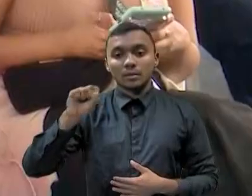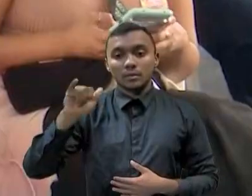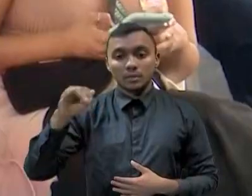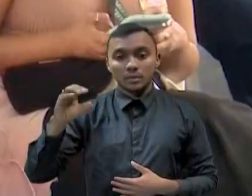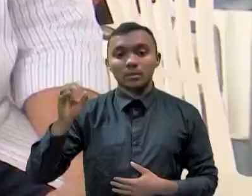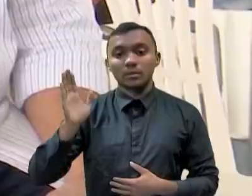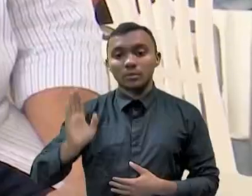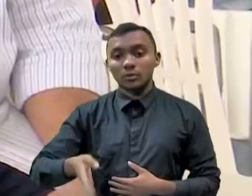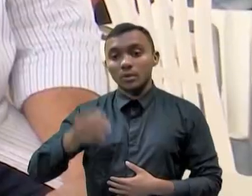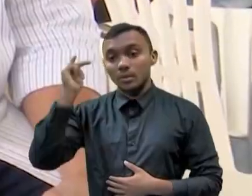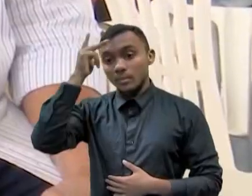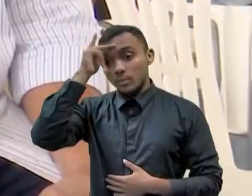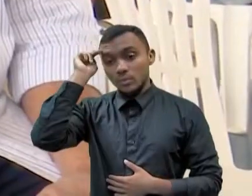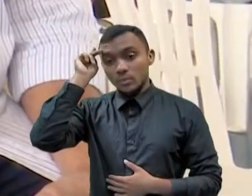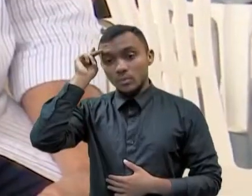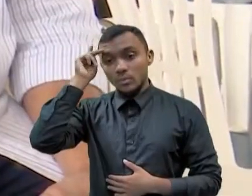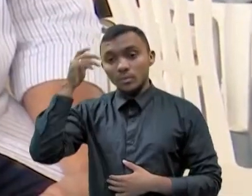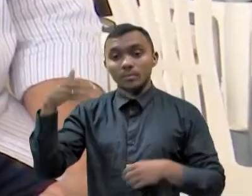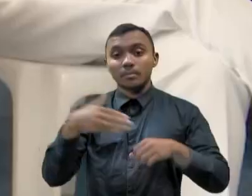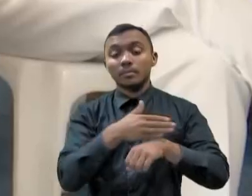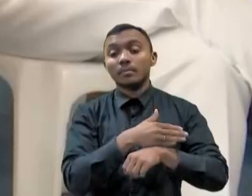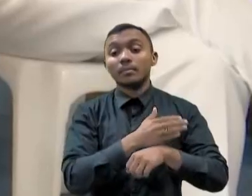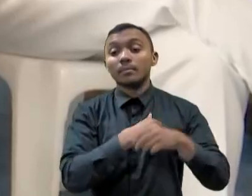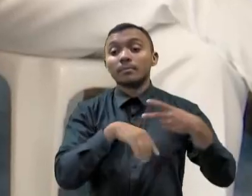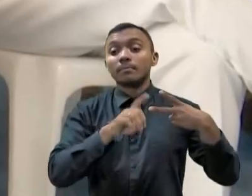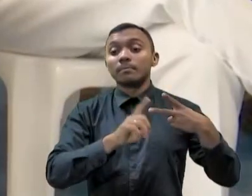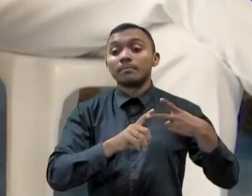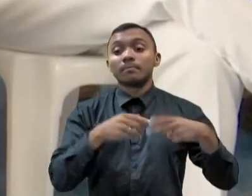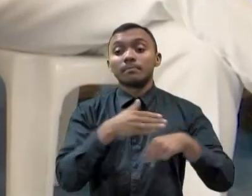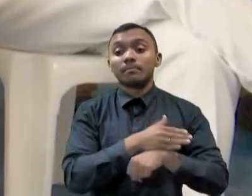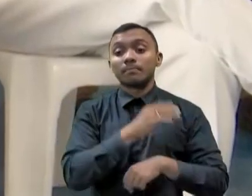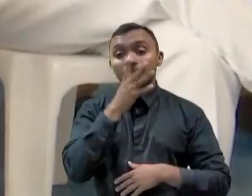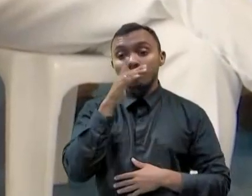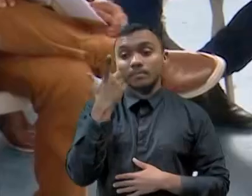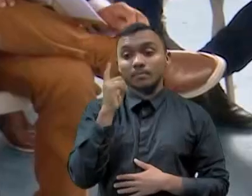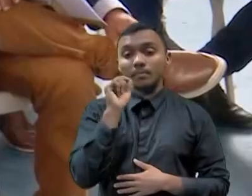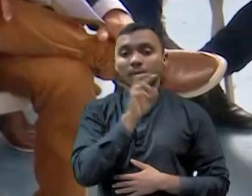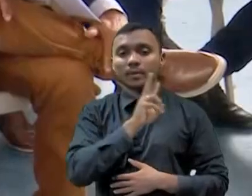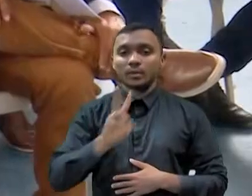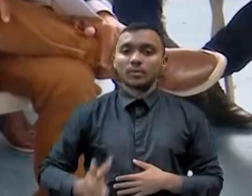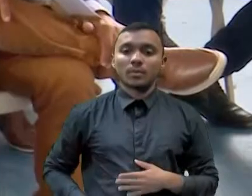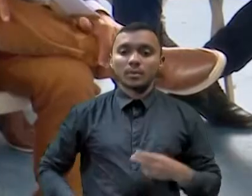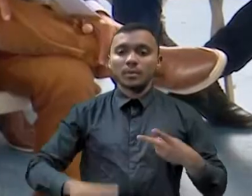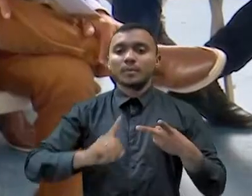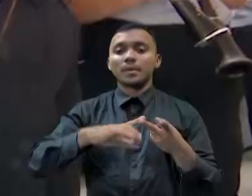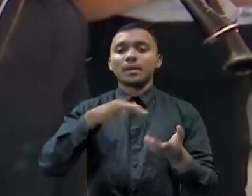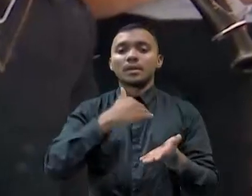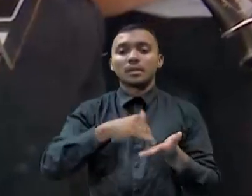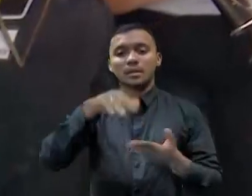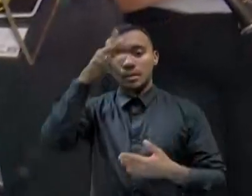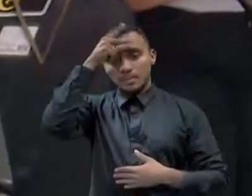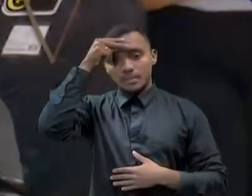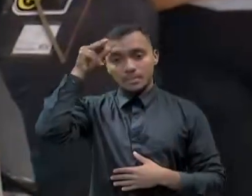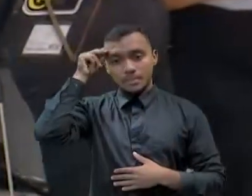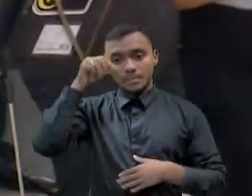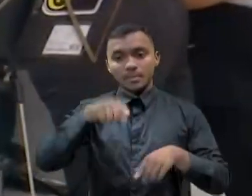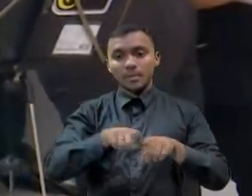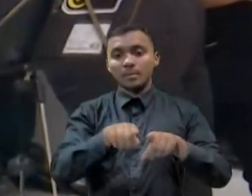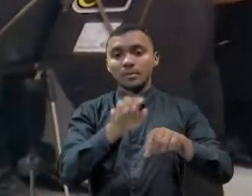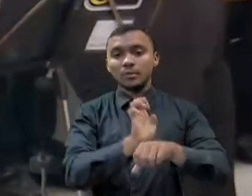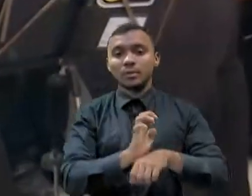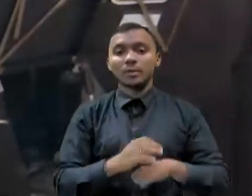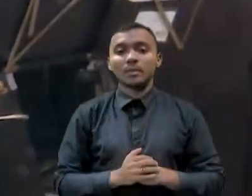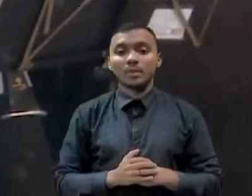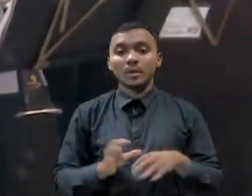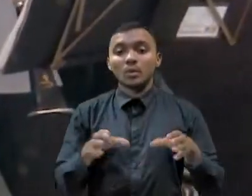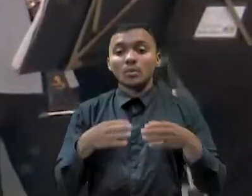nas arquibancadas, acompanharam a sessão plenária vereadores, secretários municipais e do estado. A banda de música da cidade